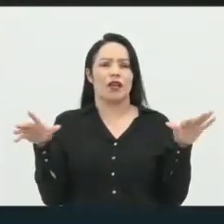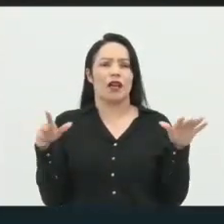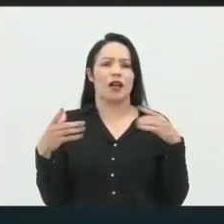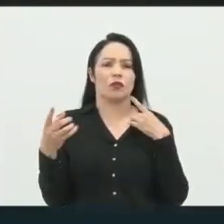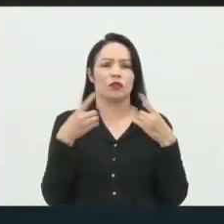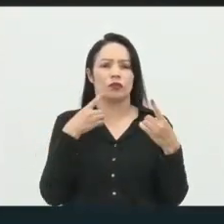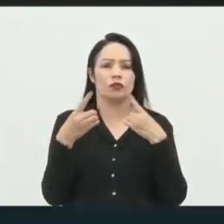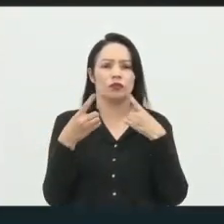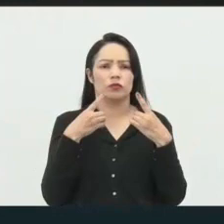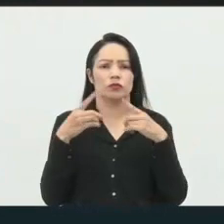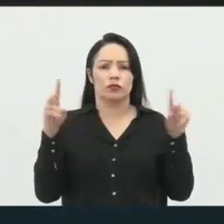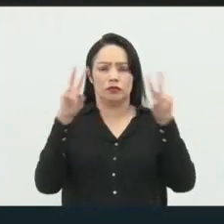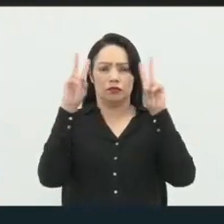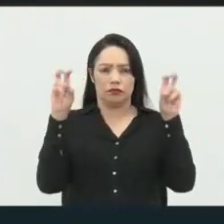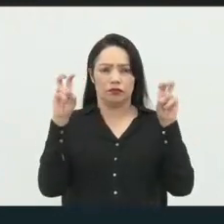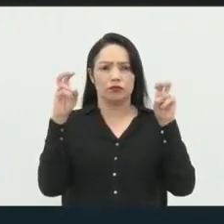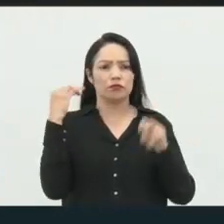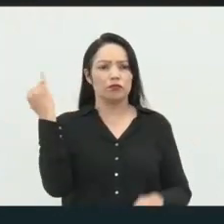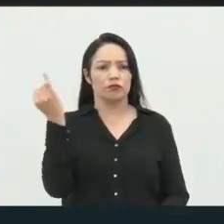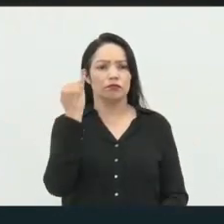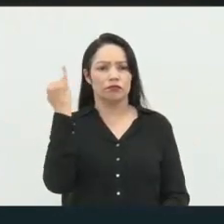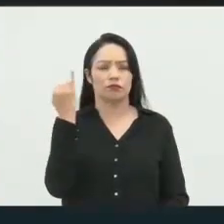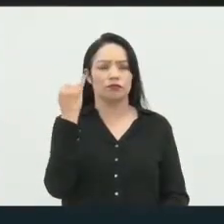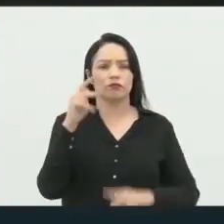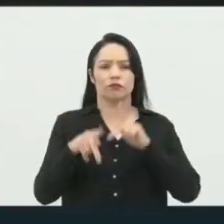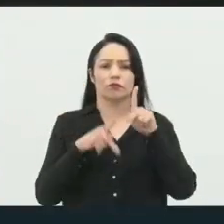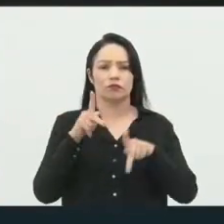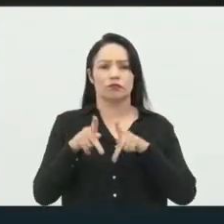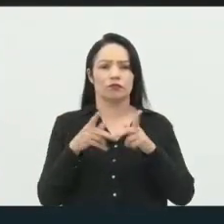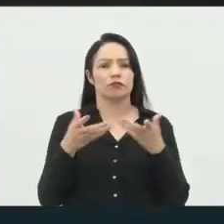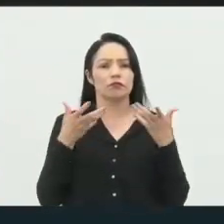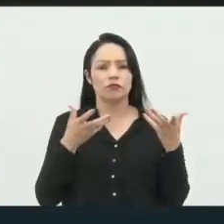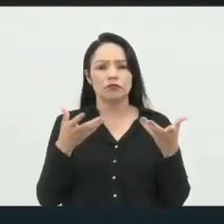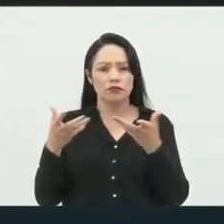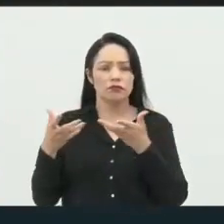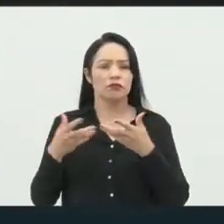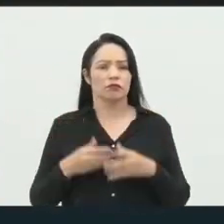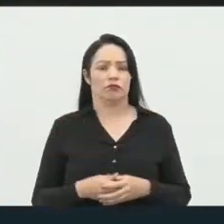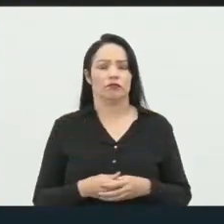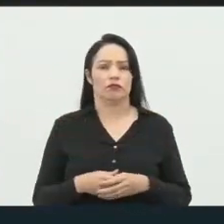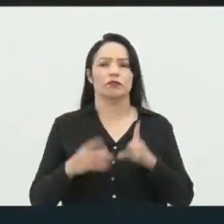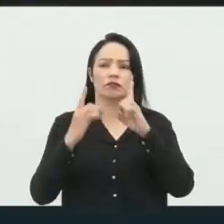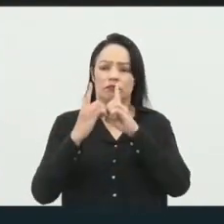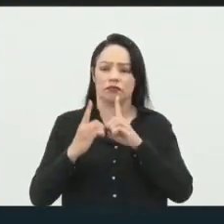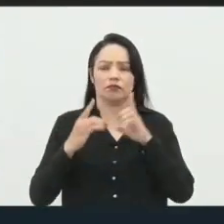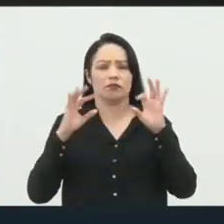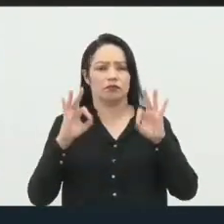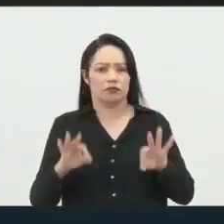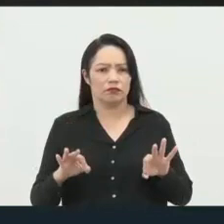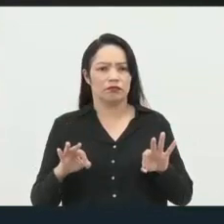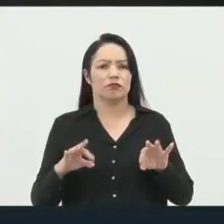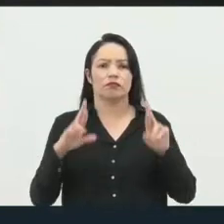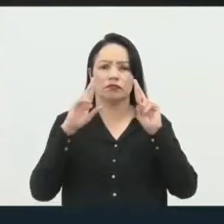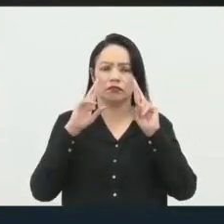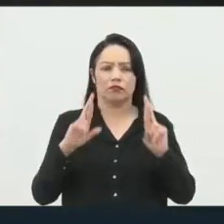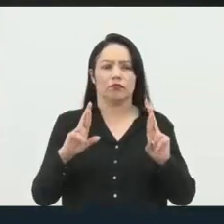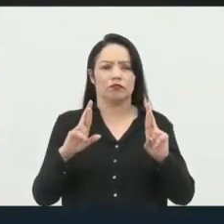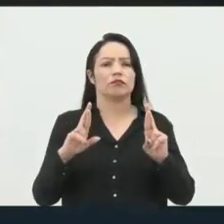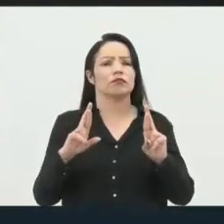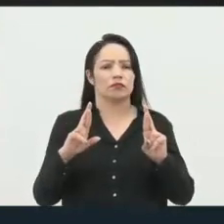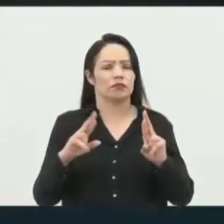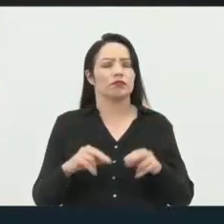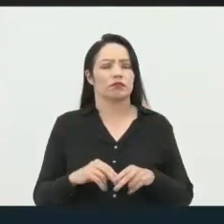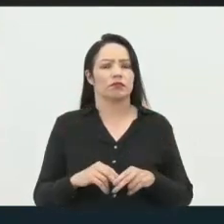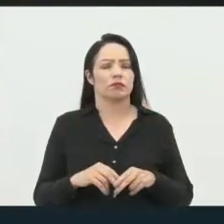dos temas importantes que a população tanto almeja que é um atendimento Digno respeitoso e fazer